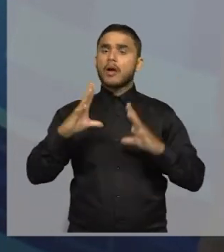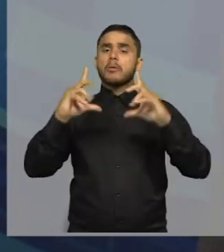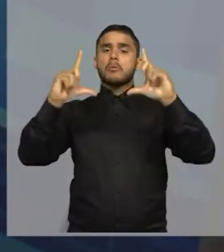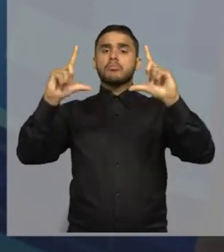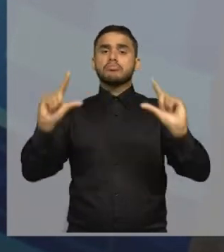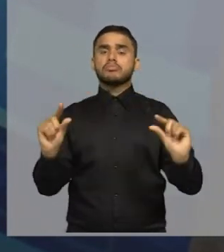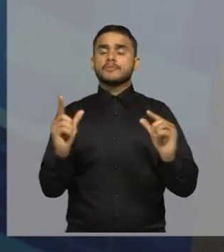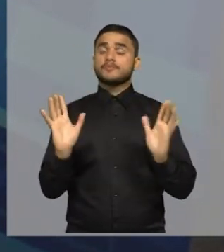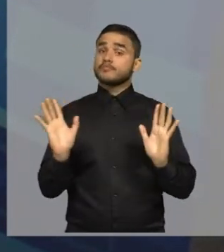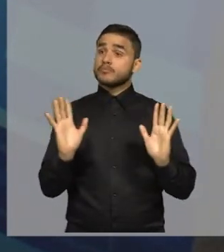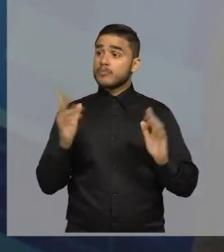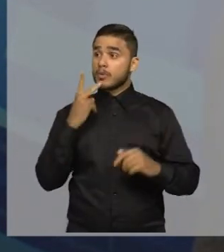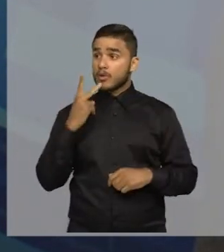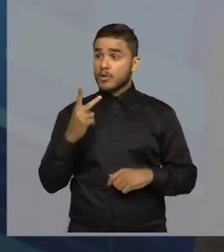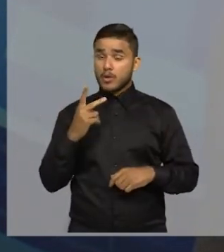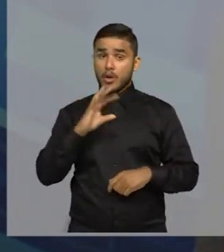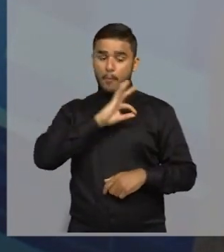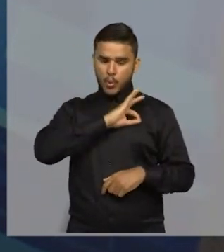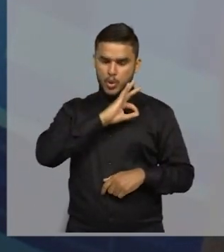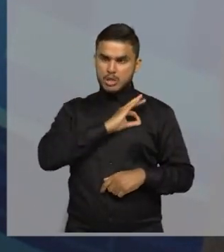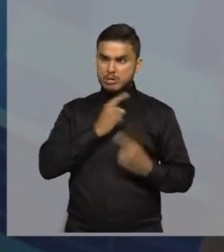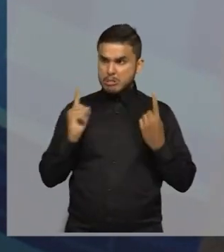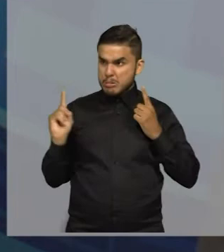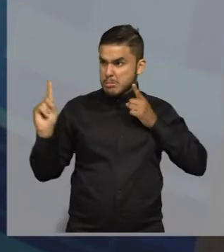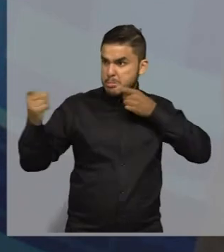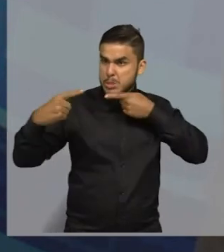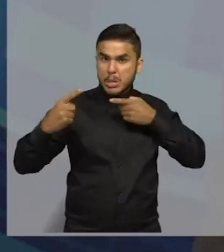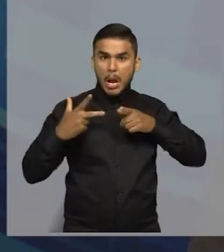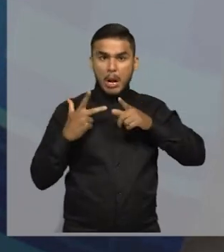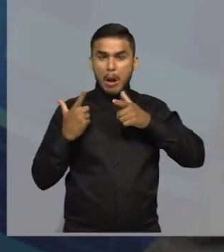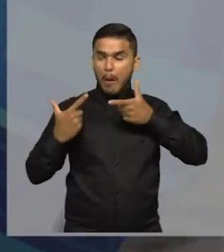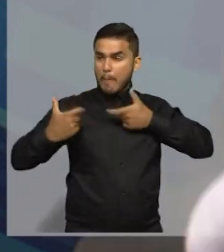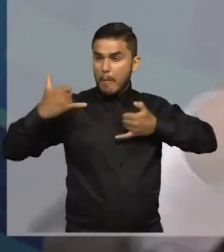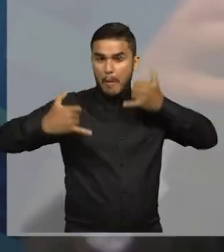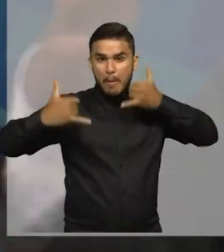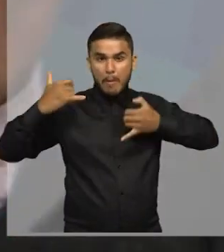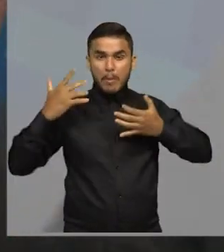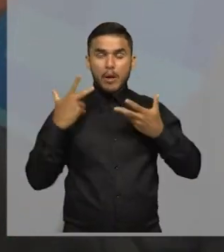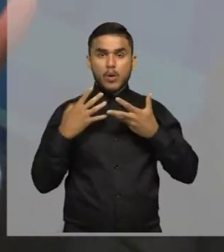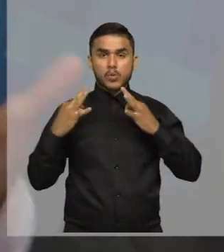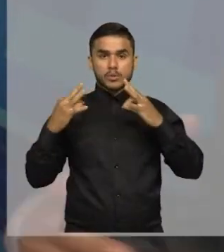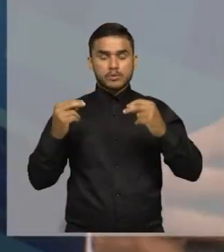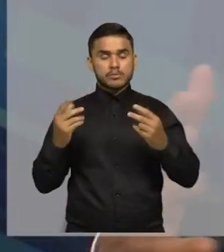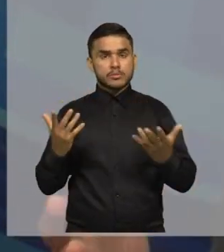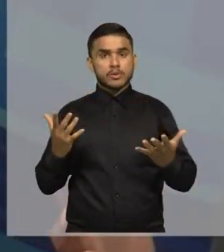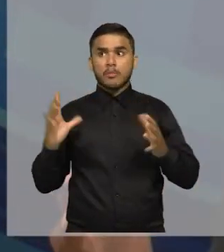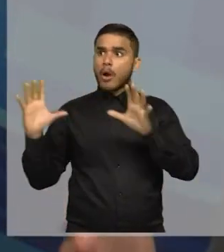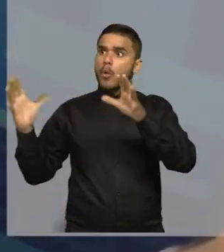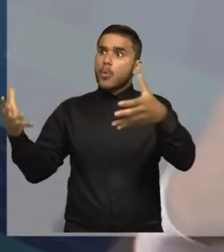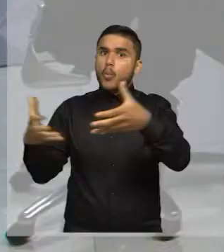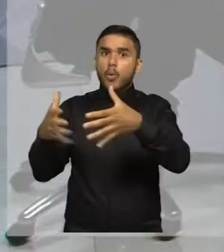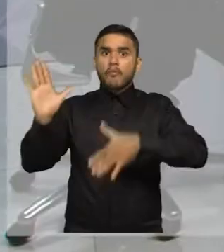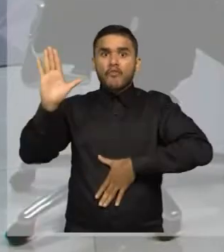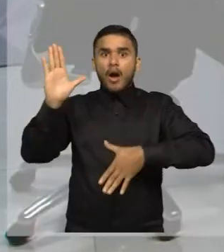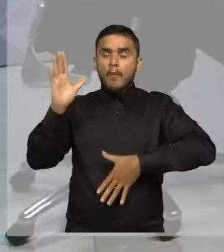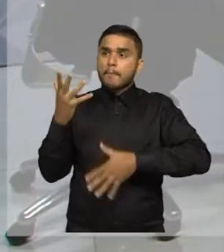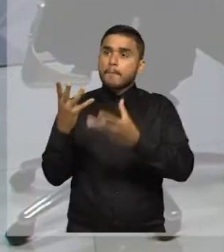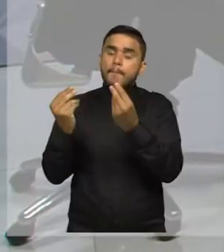que o confronto não resolve a segurança pública, mas também é claro que com um enormes exércitos de facções